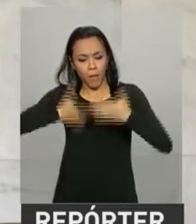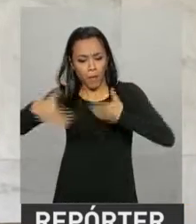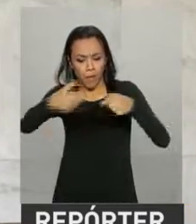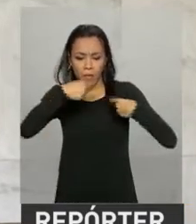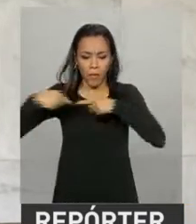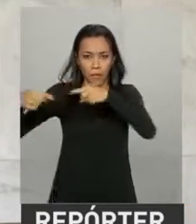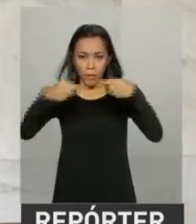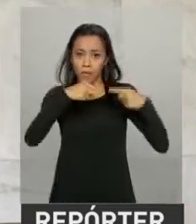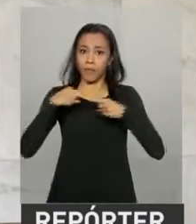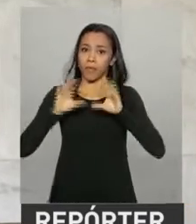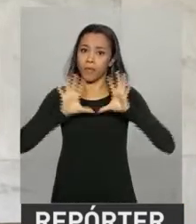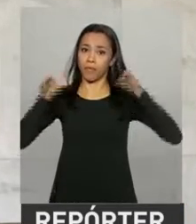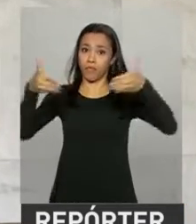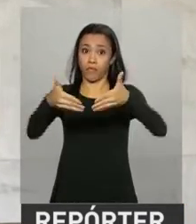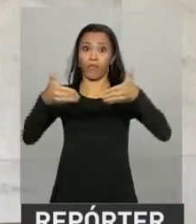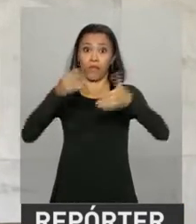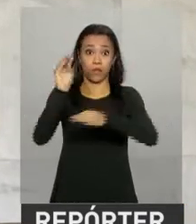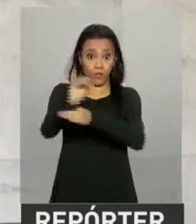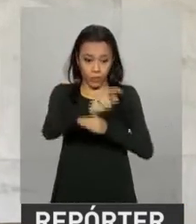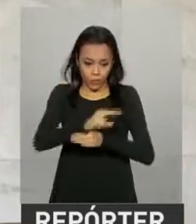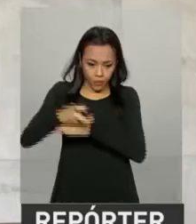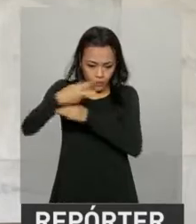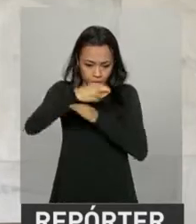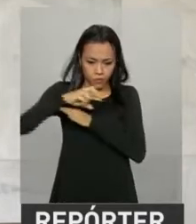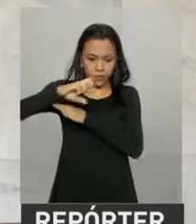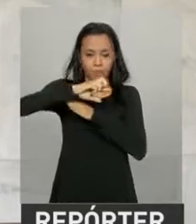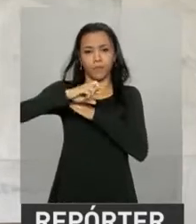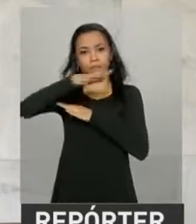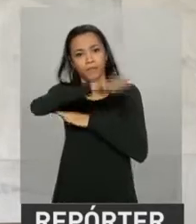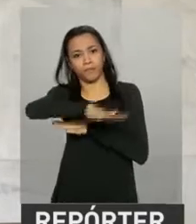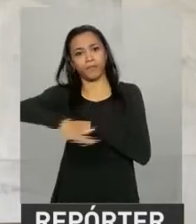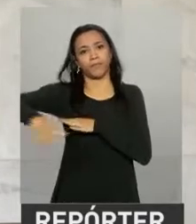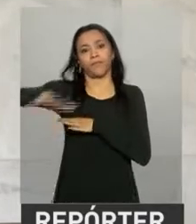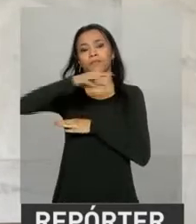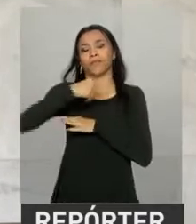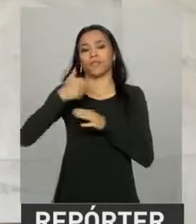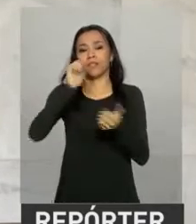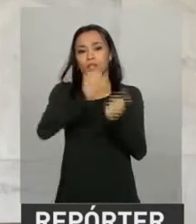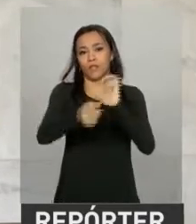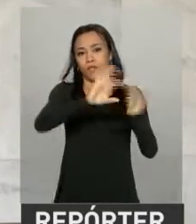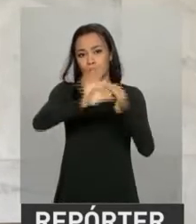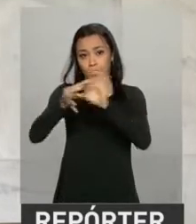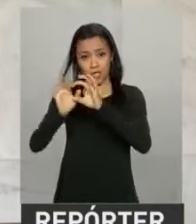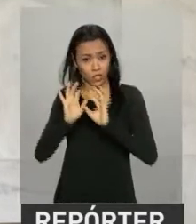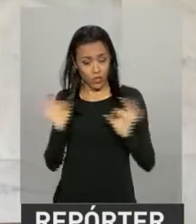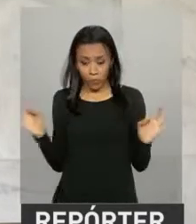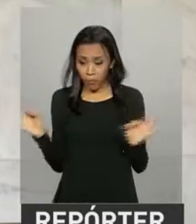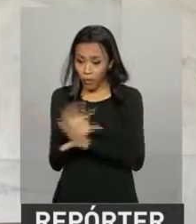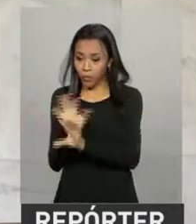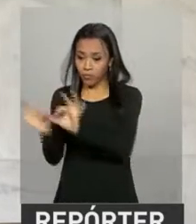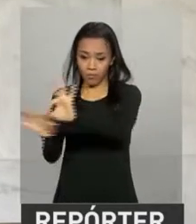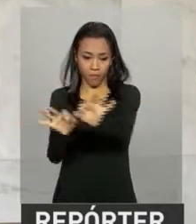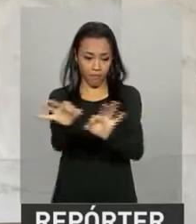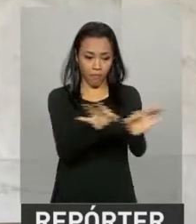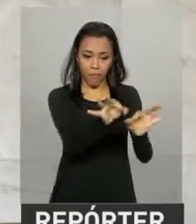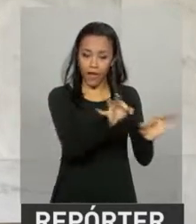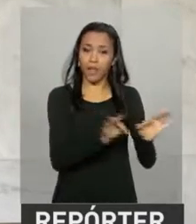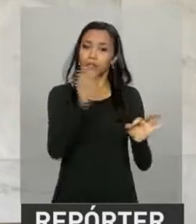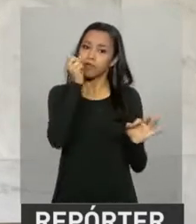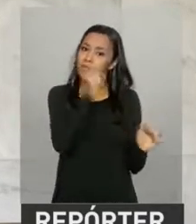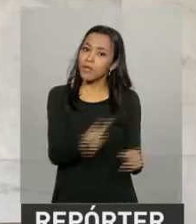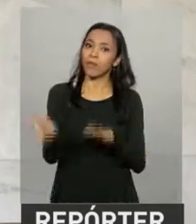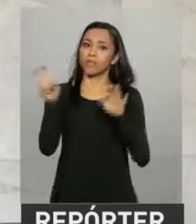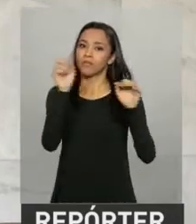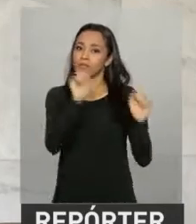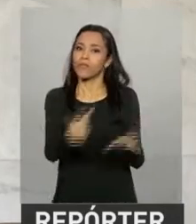as Olimpíadas. Agora, esses encontros com todas as áreas envolvidas na preparação passam a acontecer